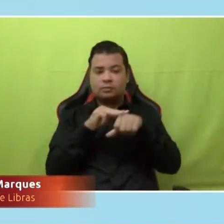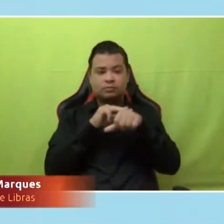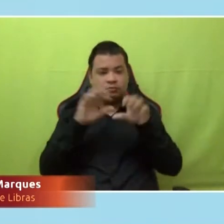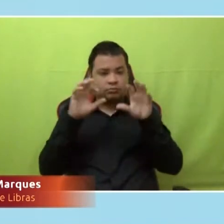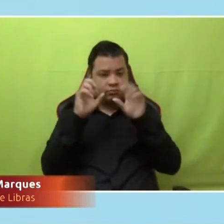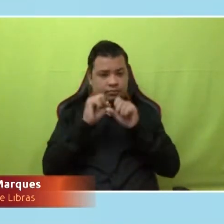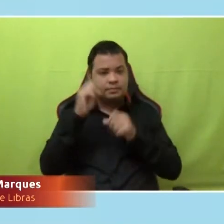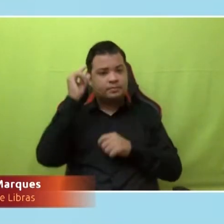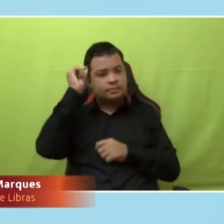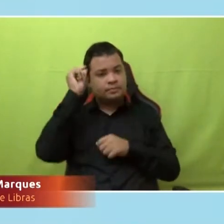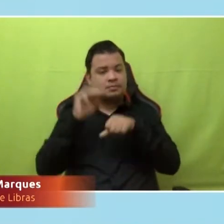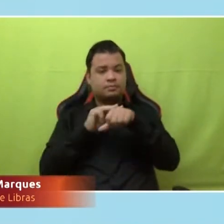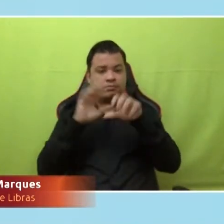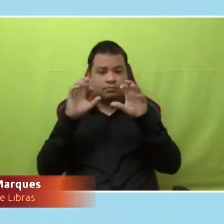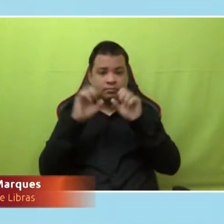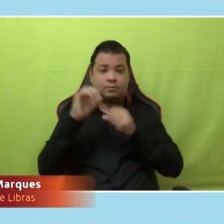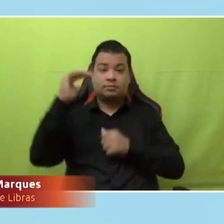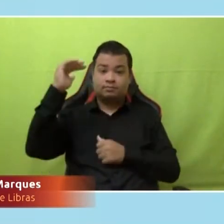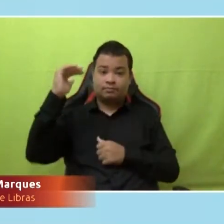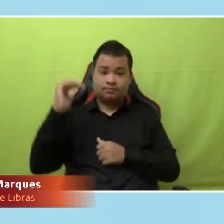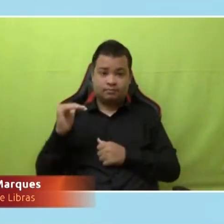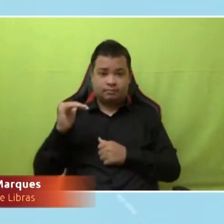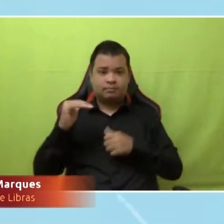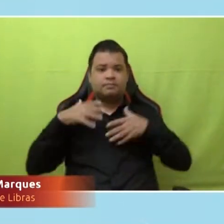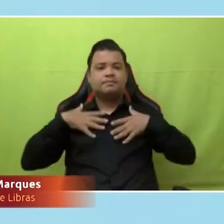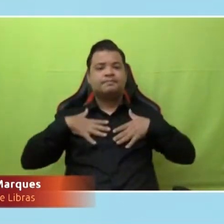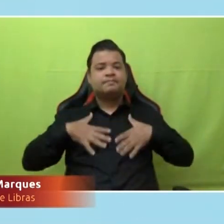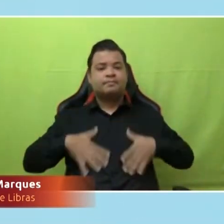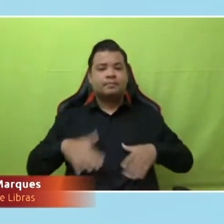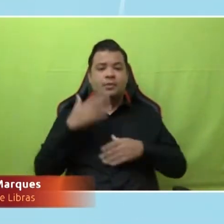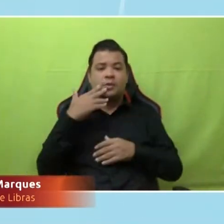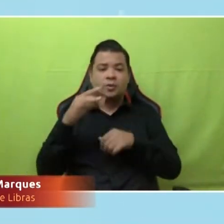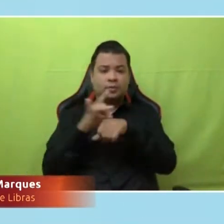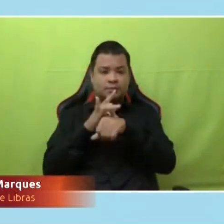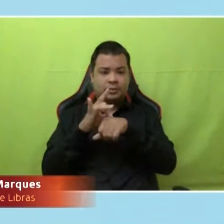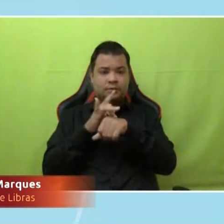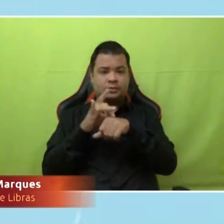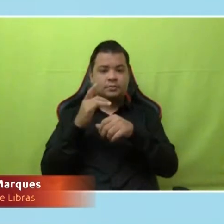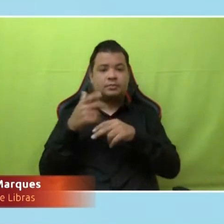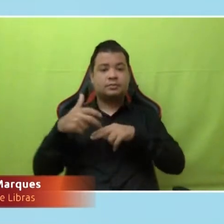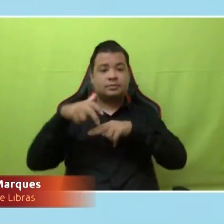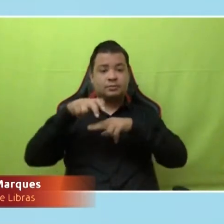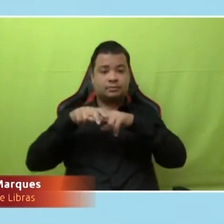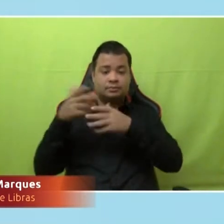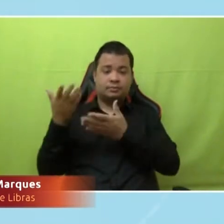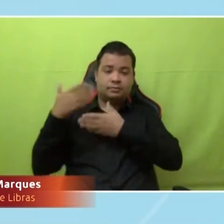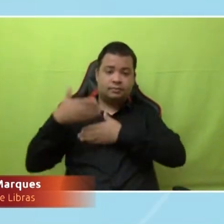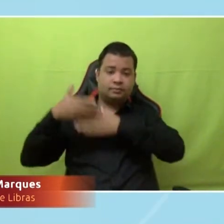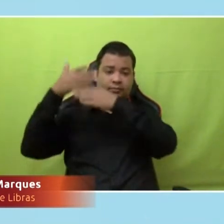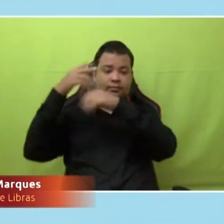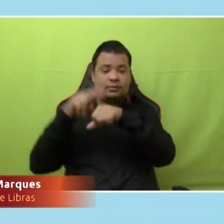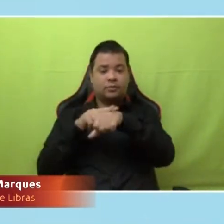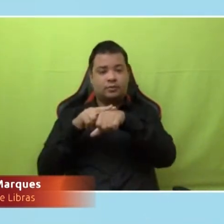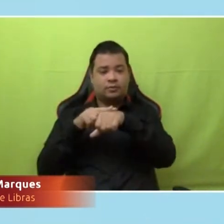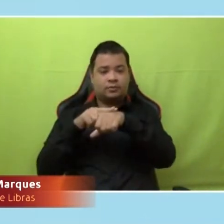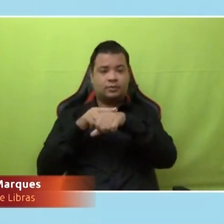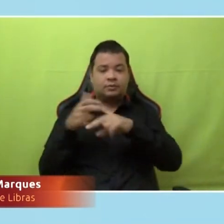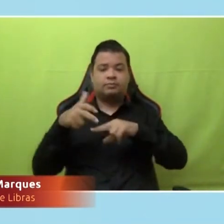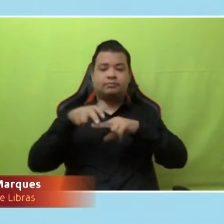Ele tem estatura baixa, veste uma camisa social preta e está sentado à frente de um fundo verde, onde faz a